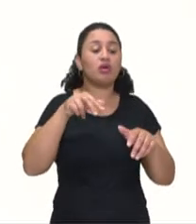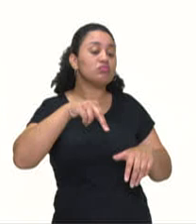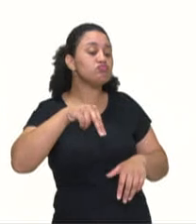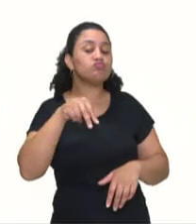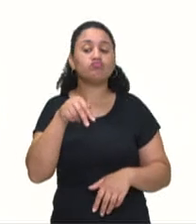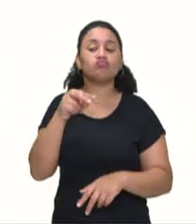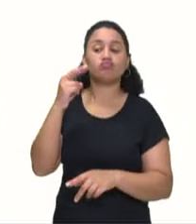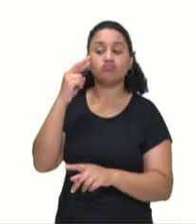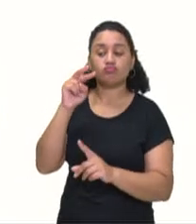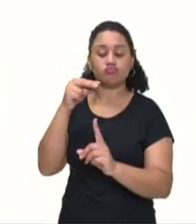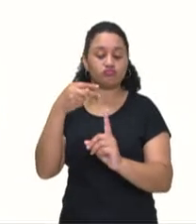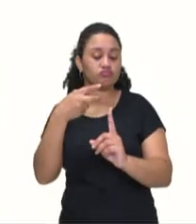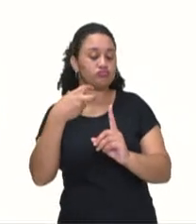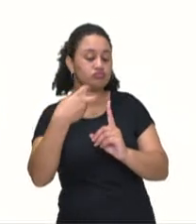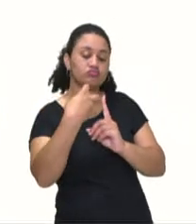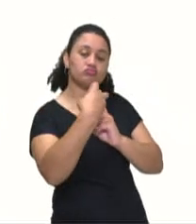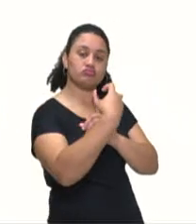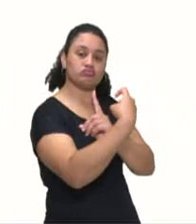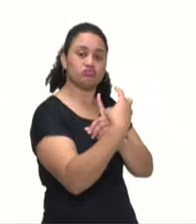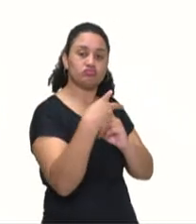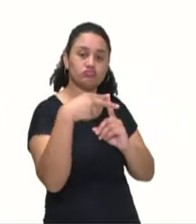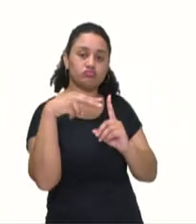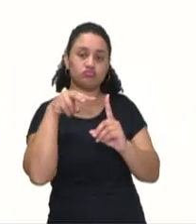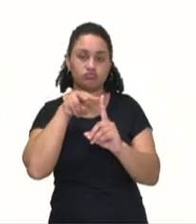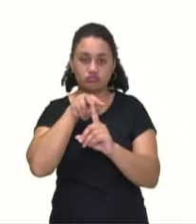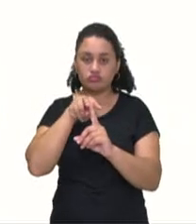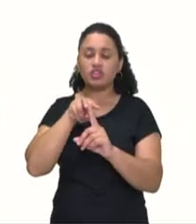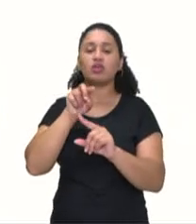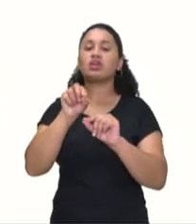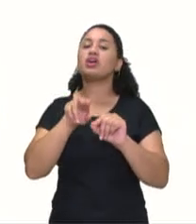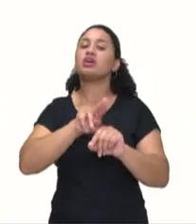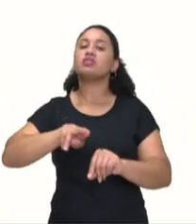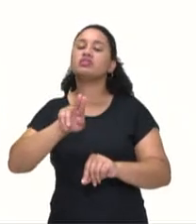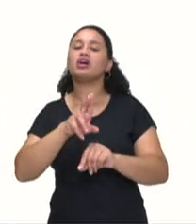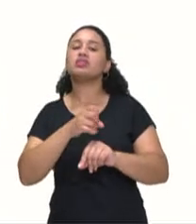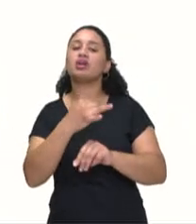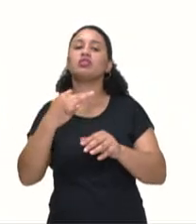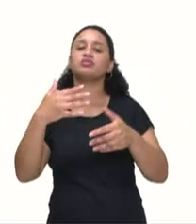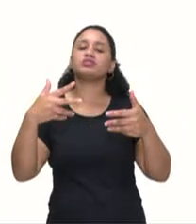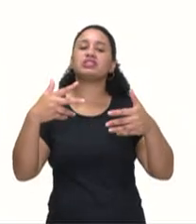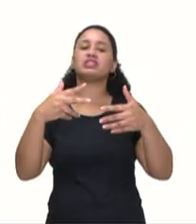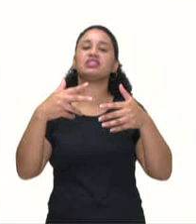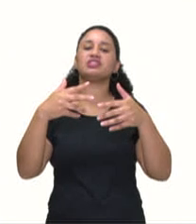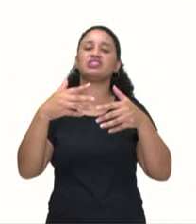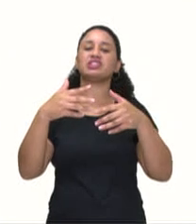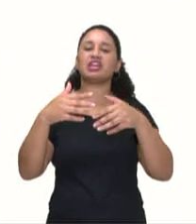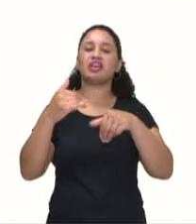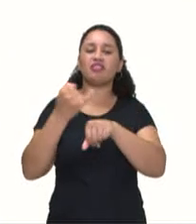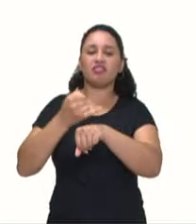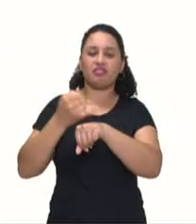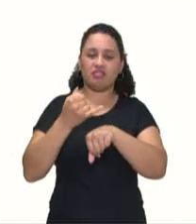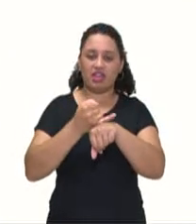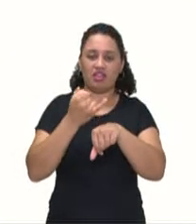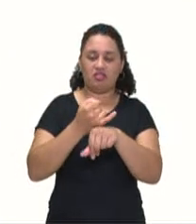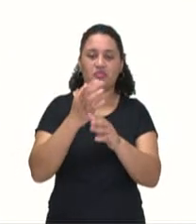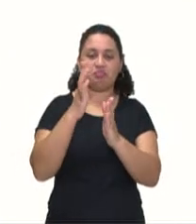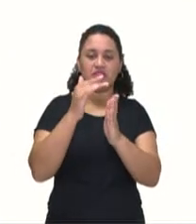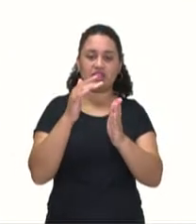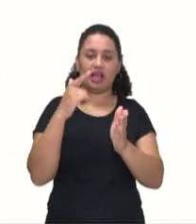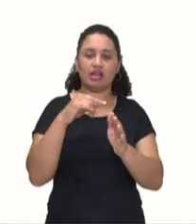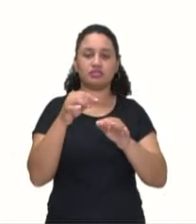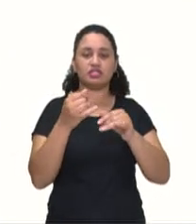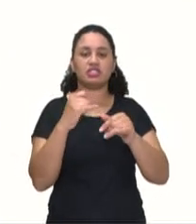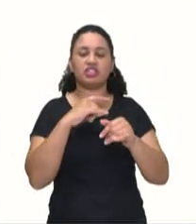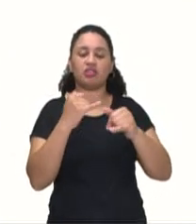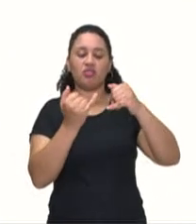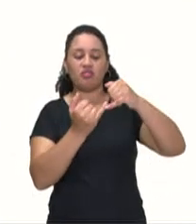observador. São construídos com peças de metal pintadas, suspensas por fio